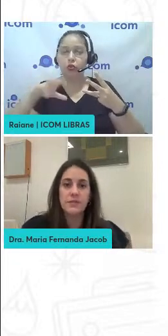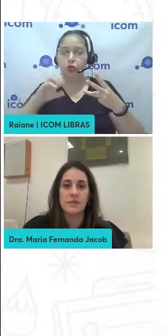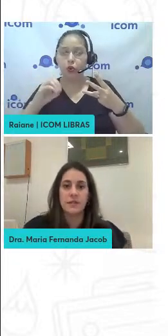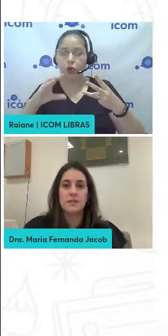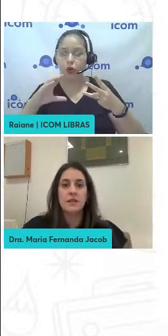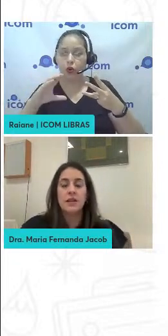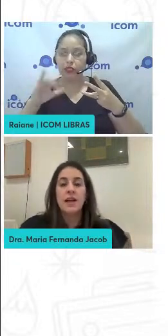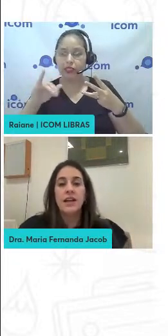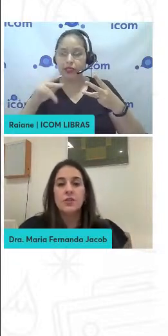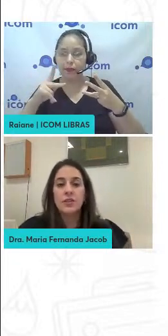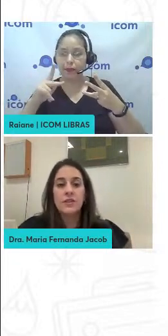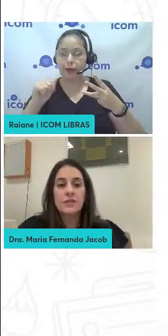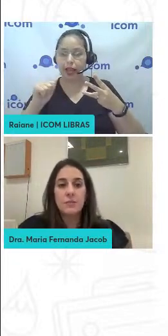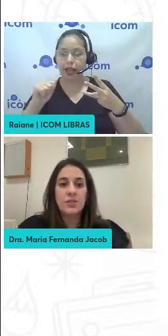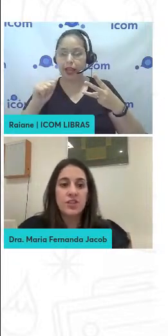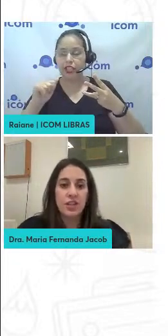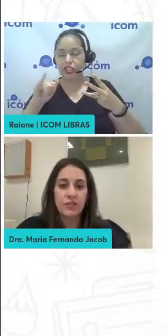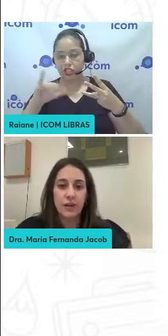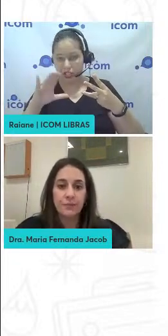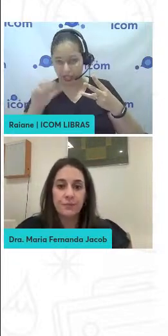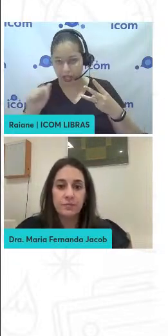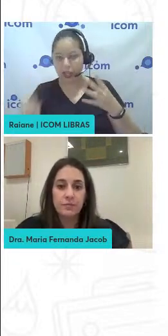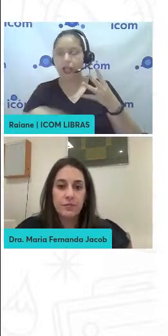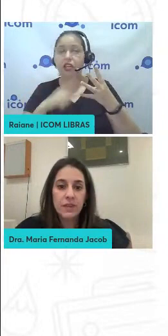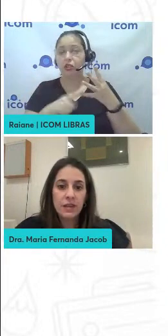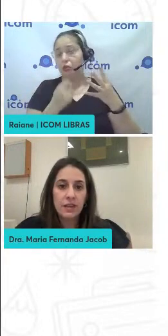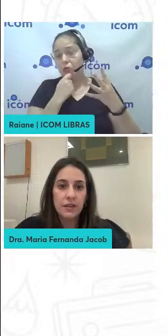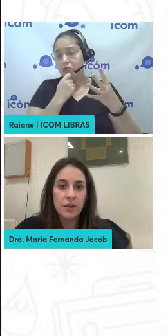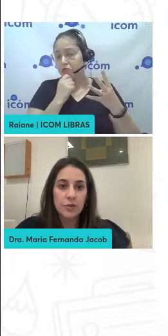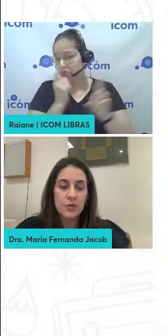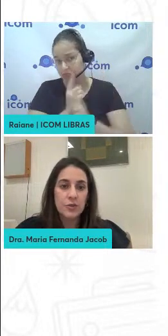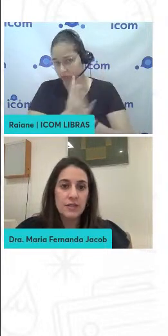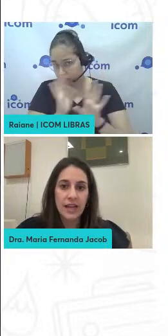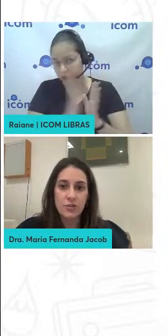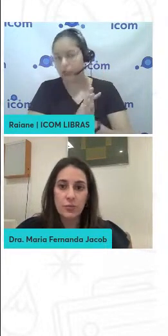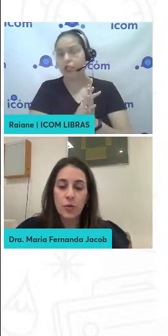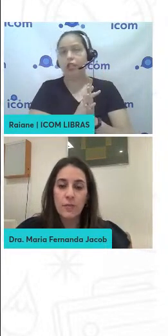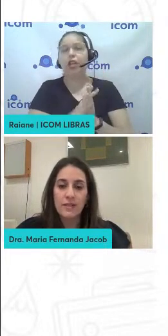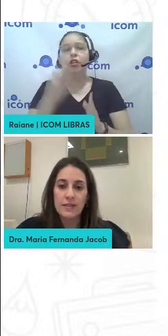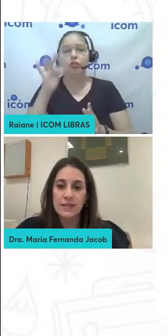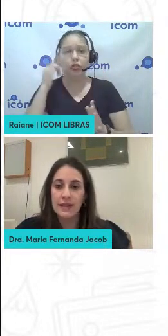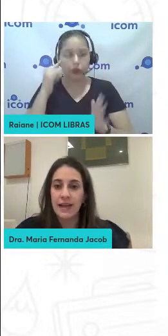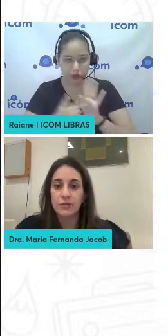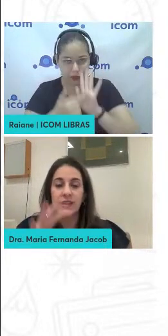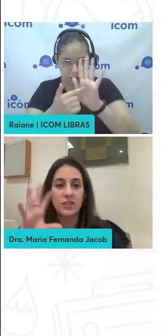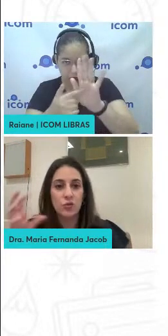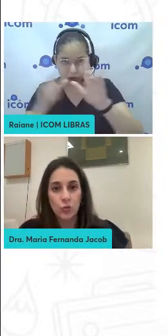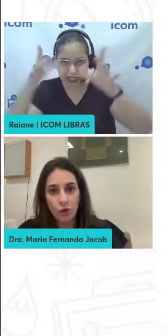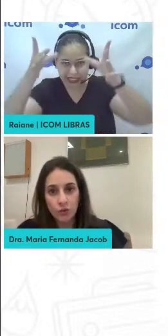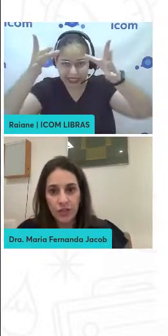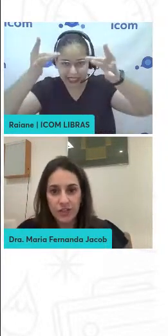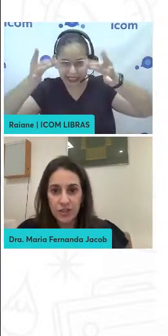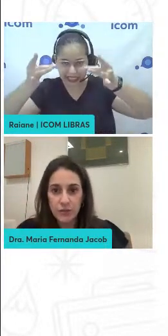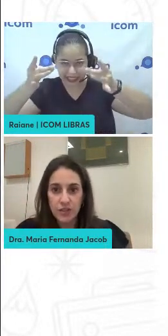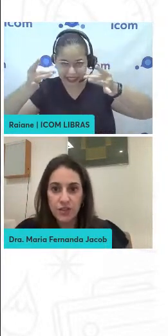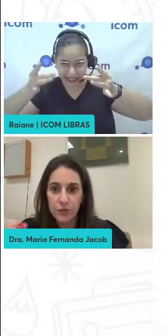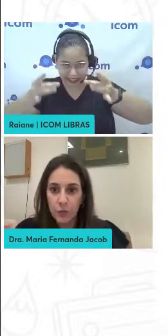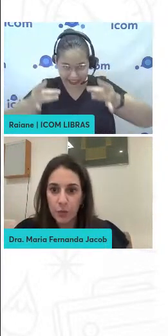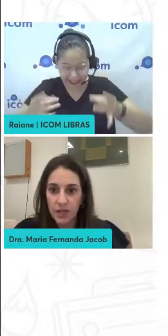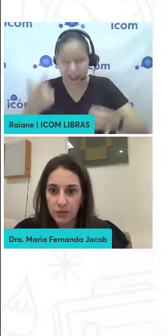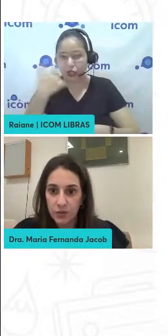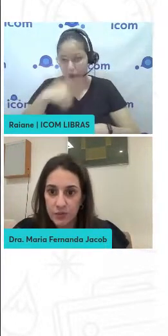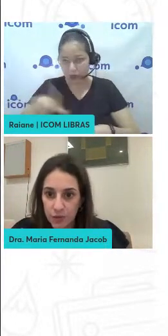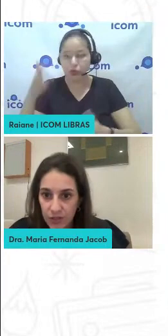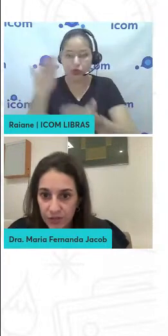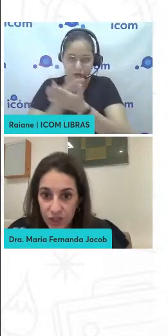falei para vocês. A dor nociceptiva, eu trouxe um slide um pouco mais detalhado, que daí de um outro artigo científico que